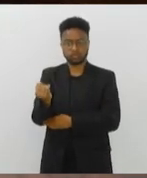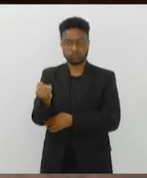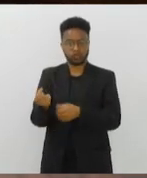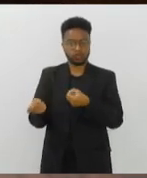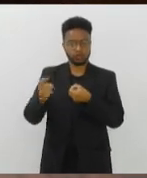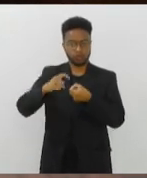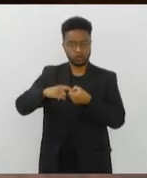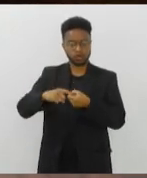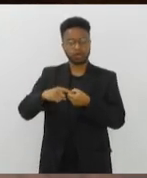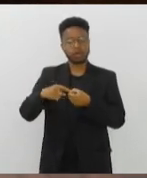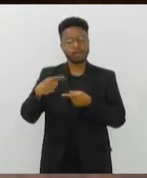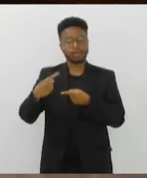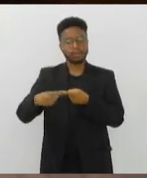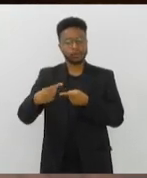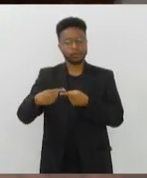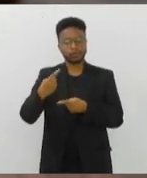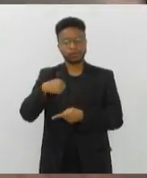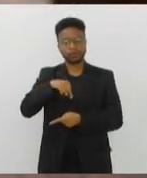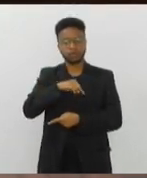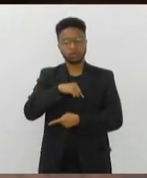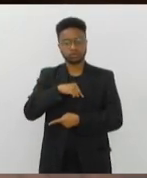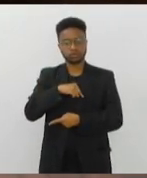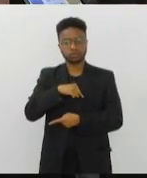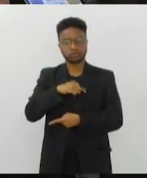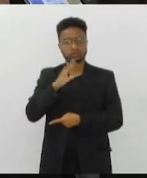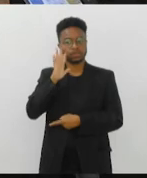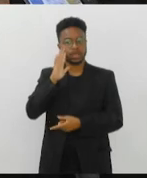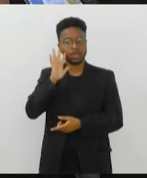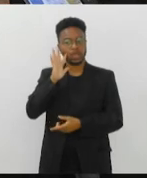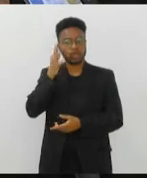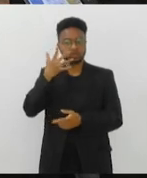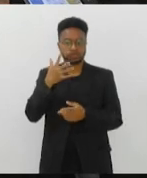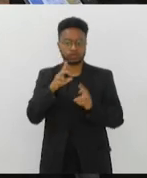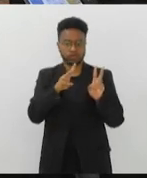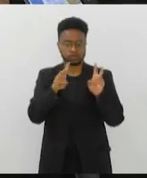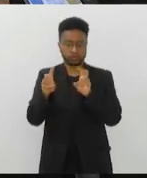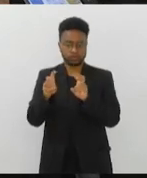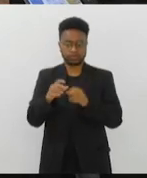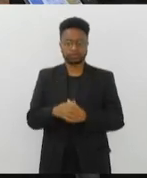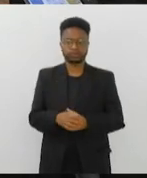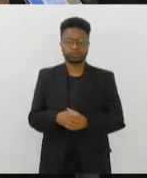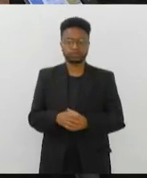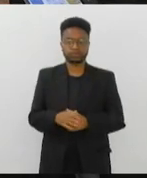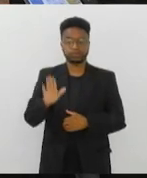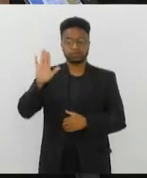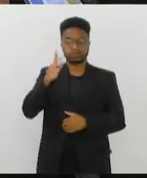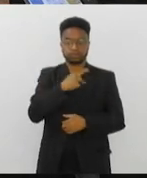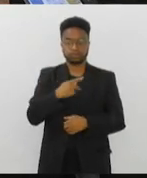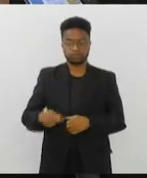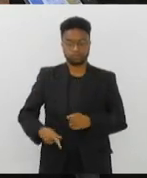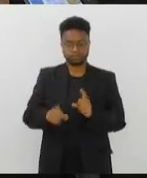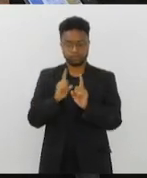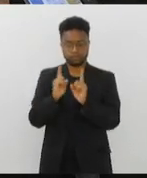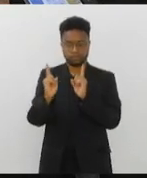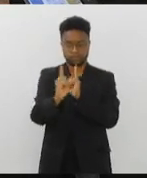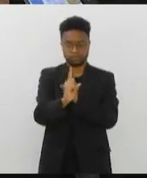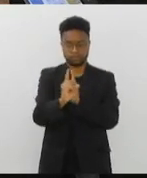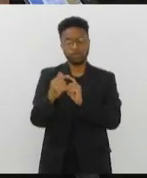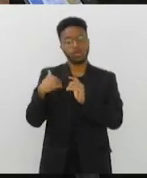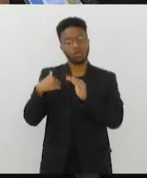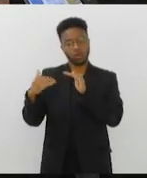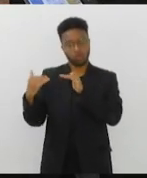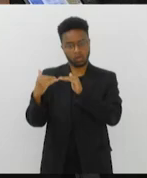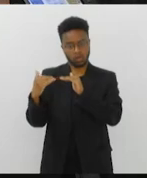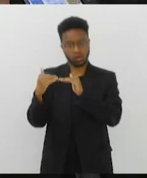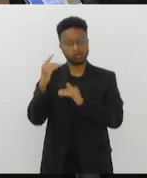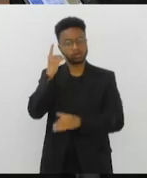CCJ pudesse dirimir essa questão. Presidente, pela ordem. Por favor. Não, concordando